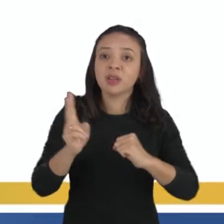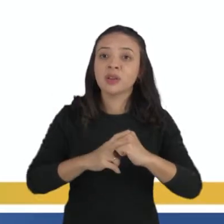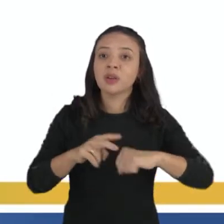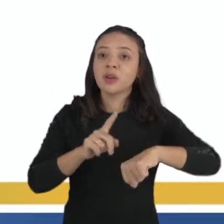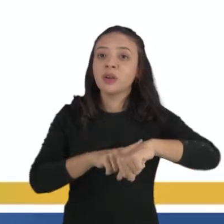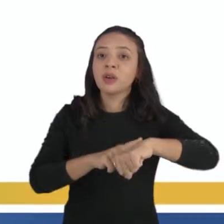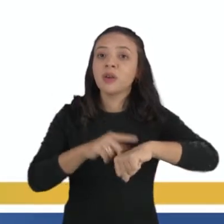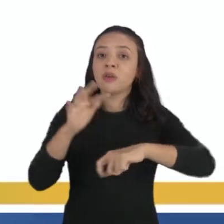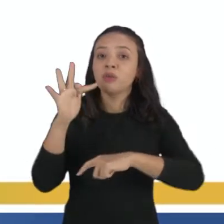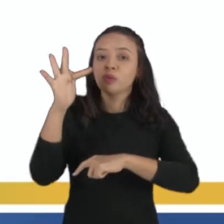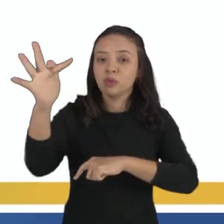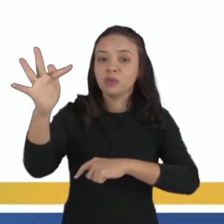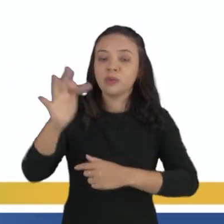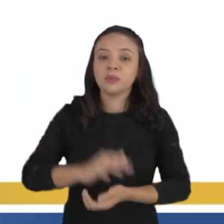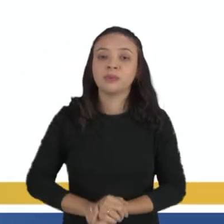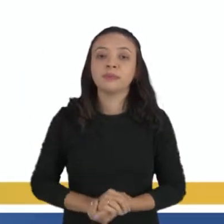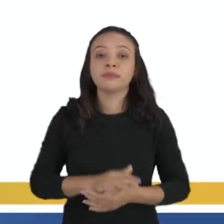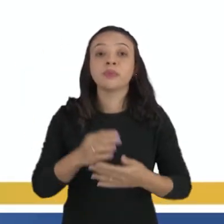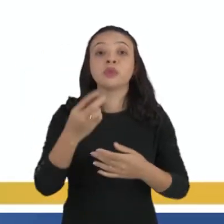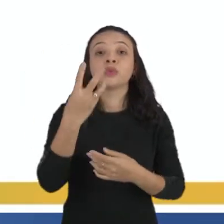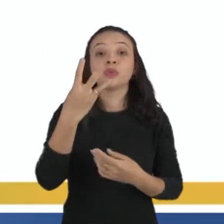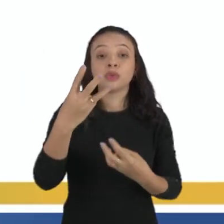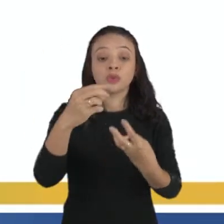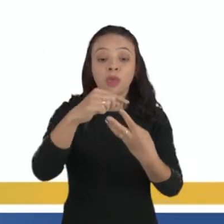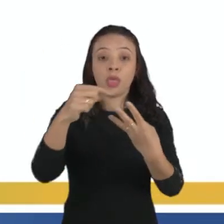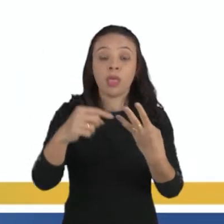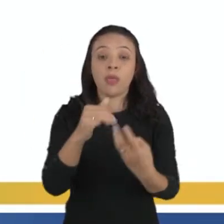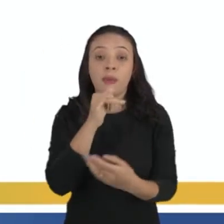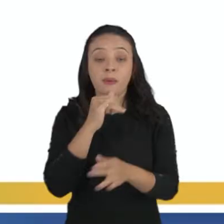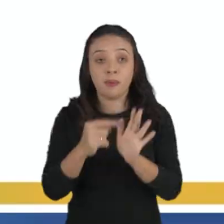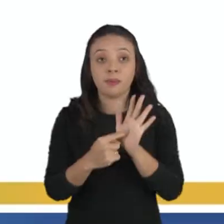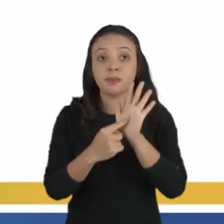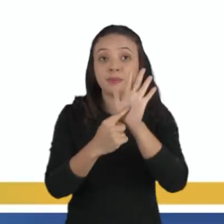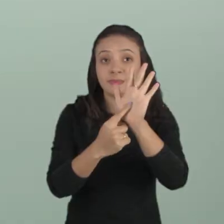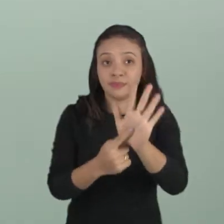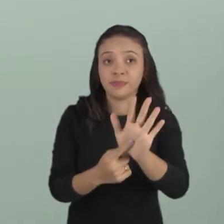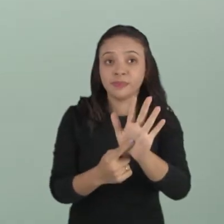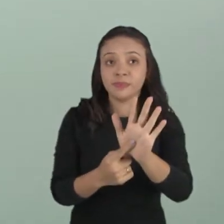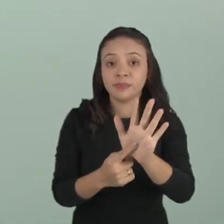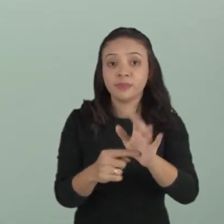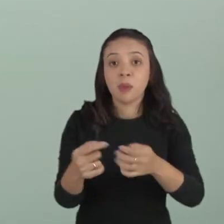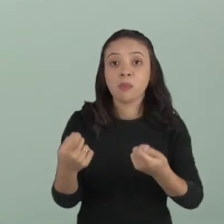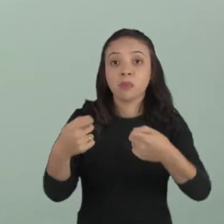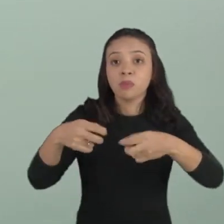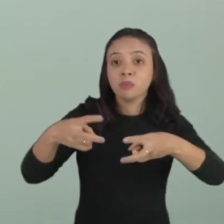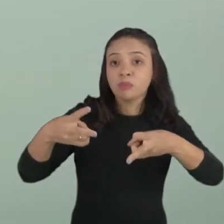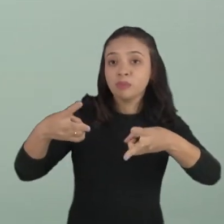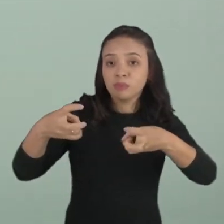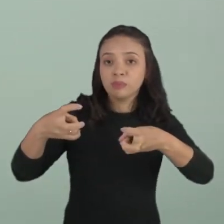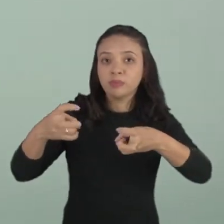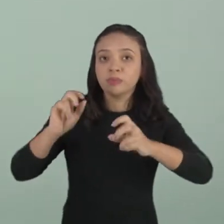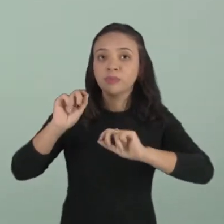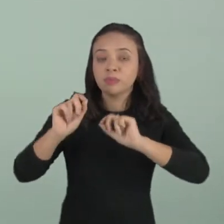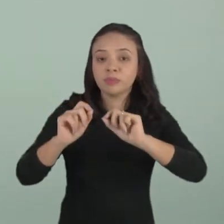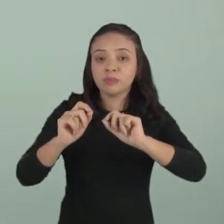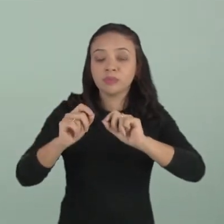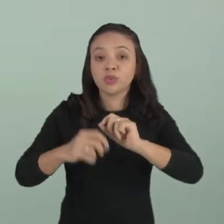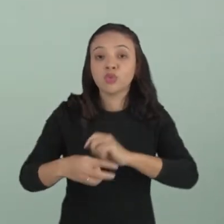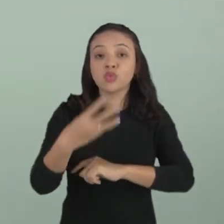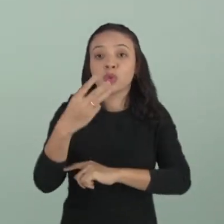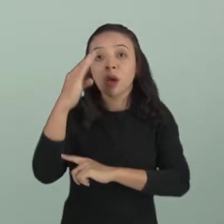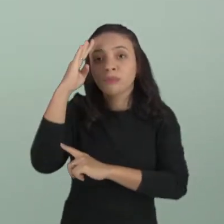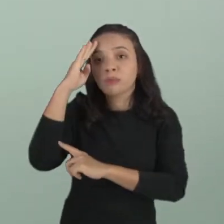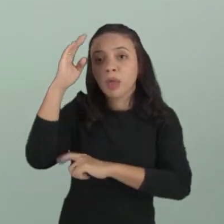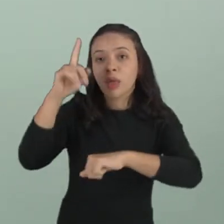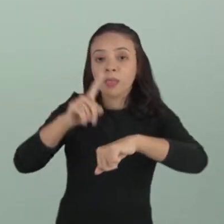verbal futuro. Nesses três exemplos que foram mostrados para vocês, vocês puderam perceber que os três